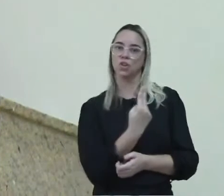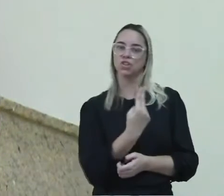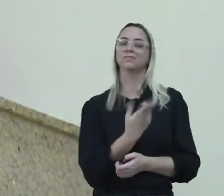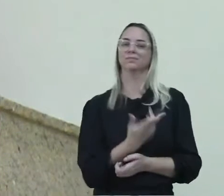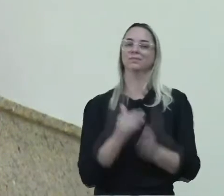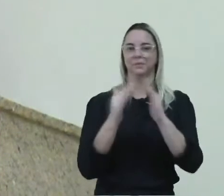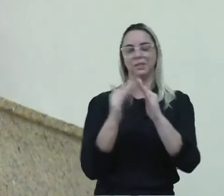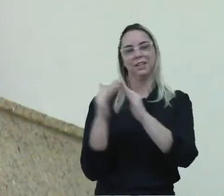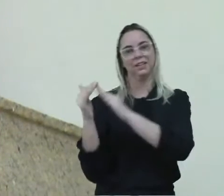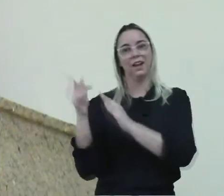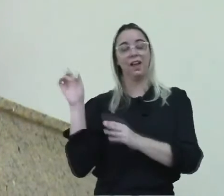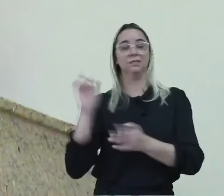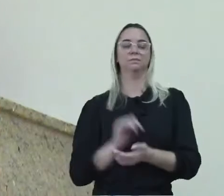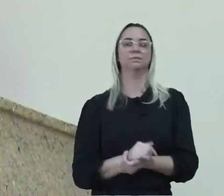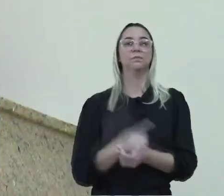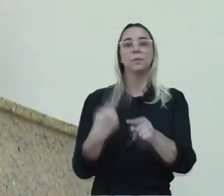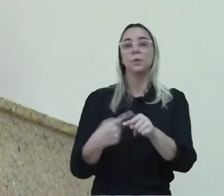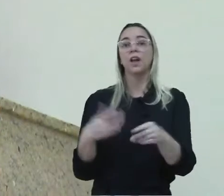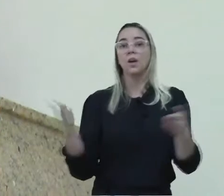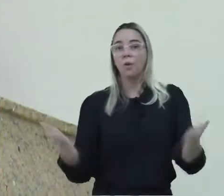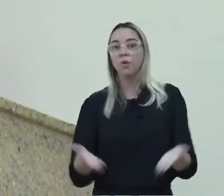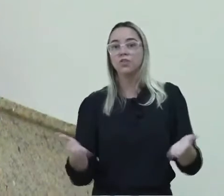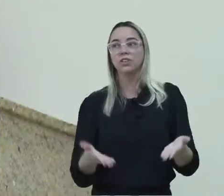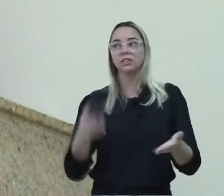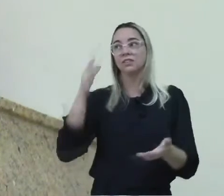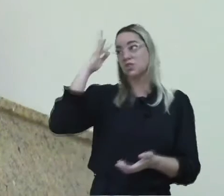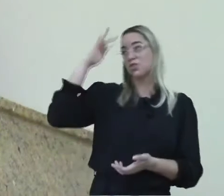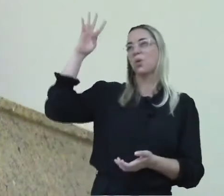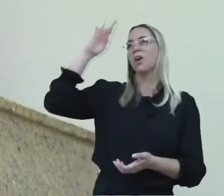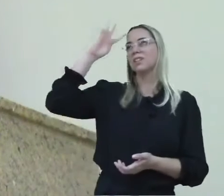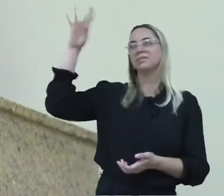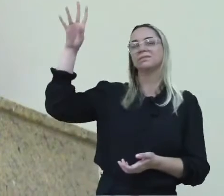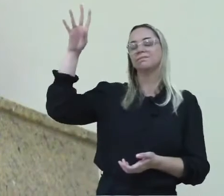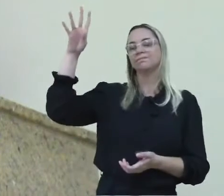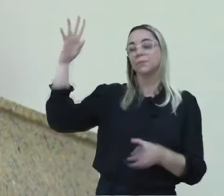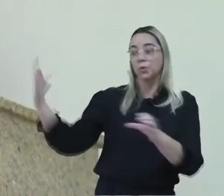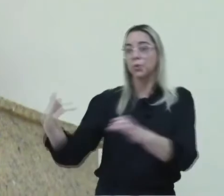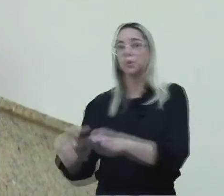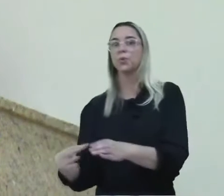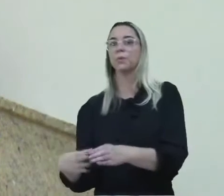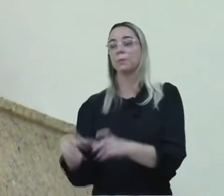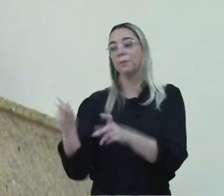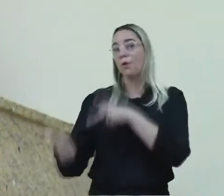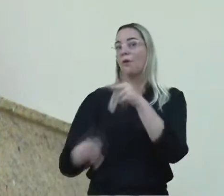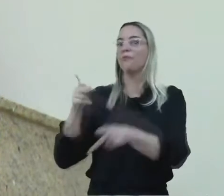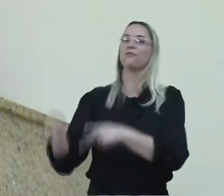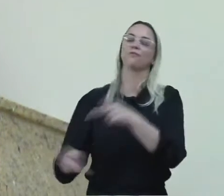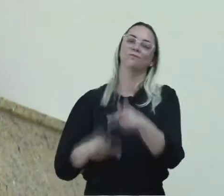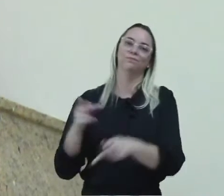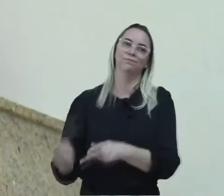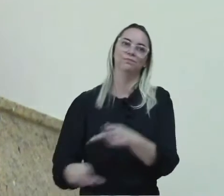aqui no dia de hoje, podendo falar desse momento, né, que é um sonho daquela comunidade ali, dessas comunidades, né, só